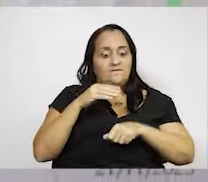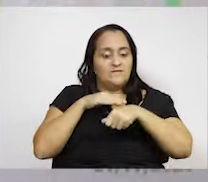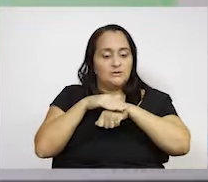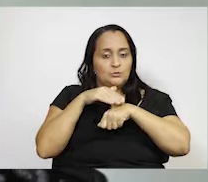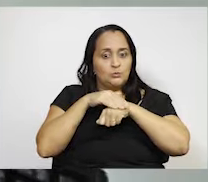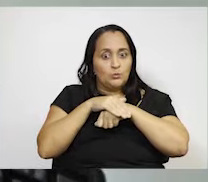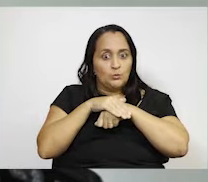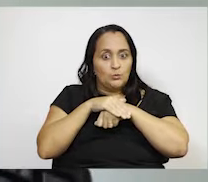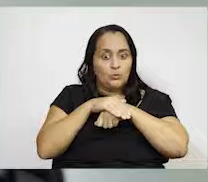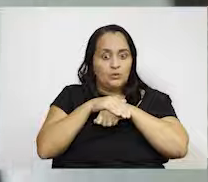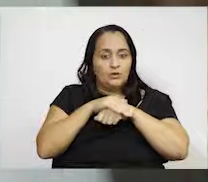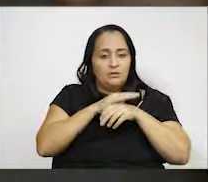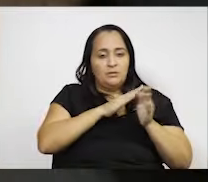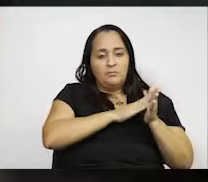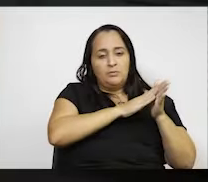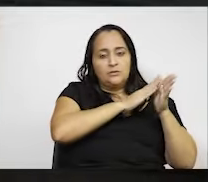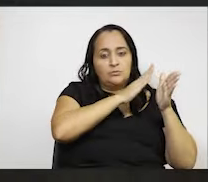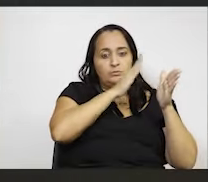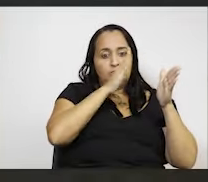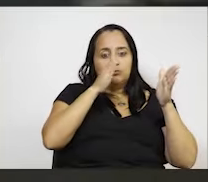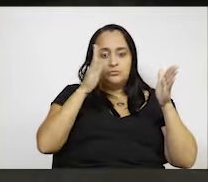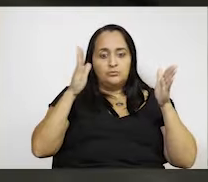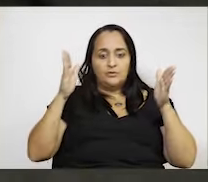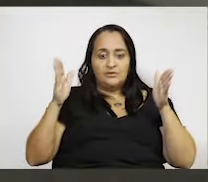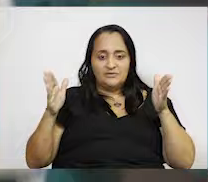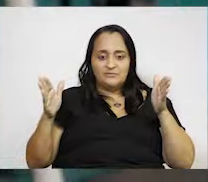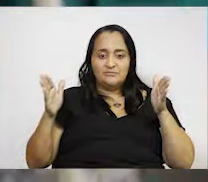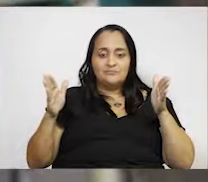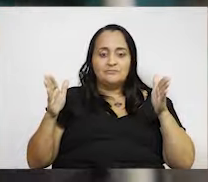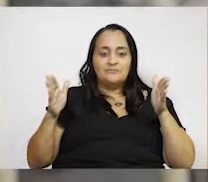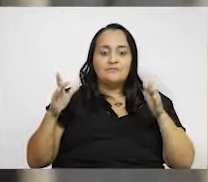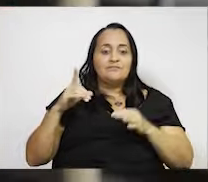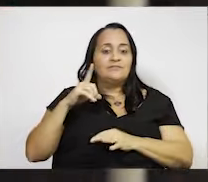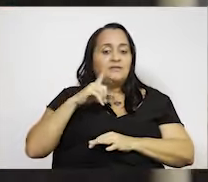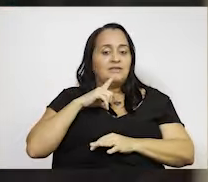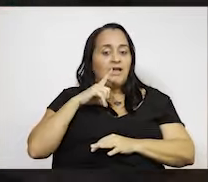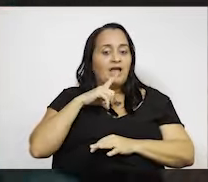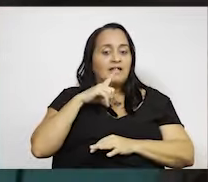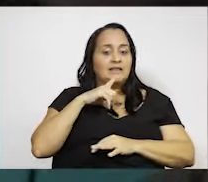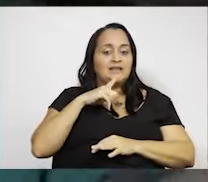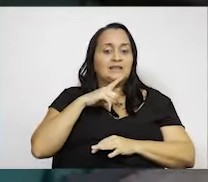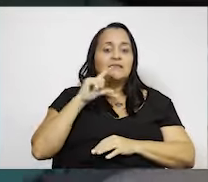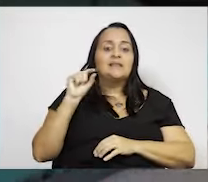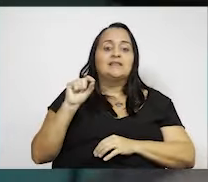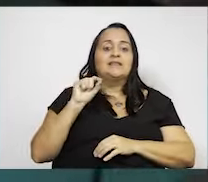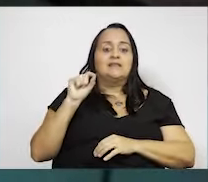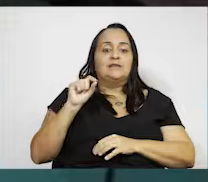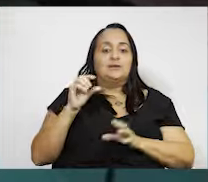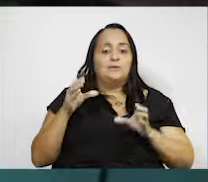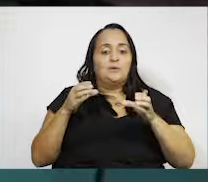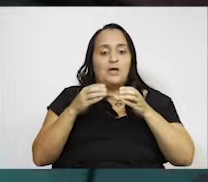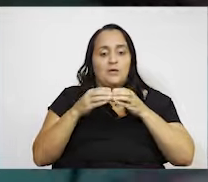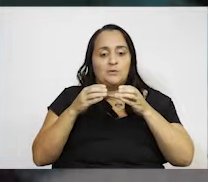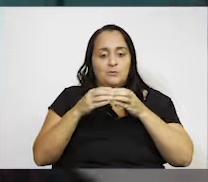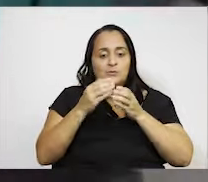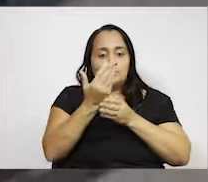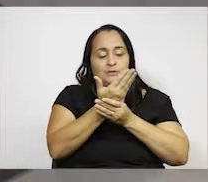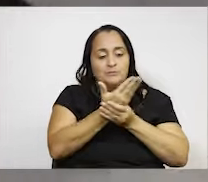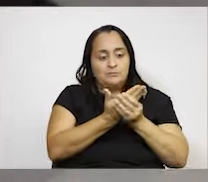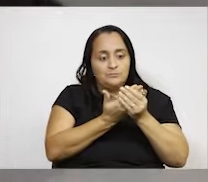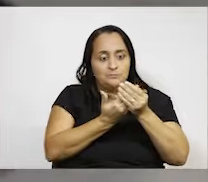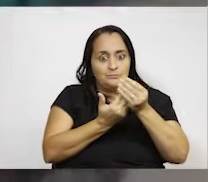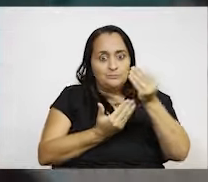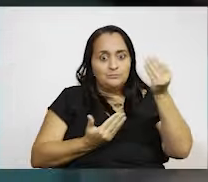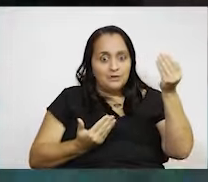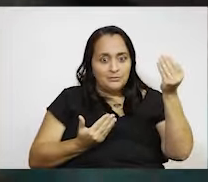23 horas, aí o jornal vai para a gráfica. Então, ele passou o dia sendo feito. Aí, na gráfica, entra a turma que imprime o jornal. Aí, depois,